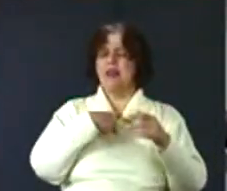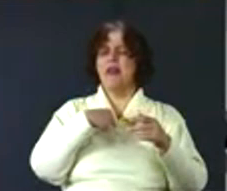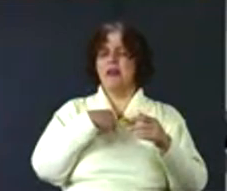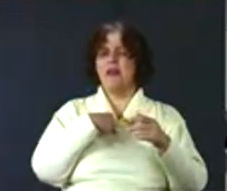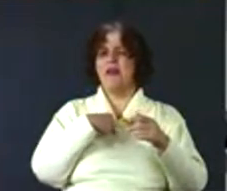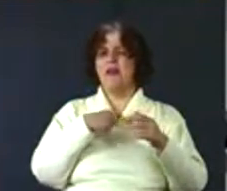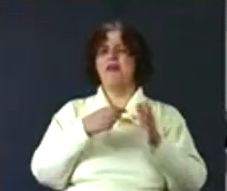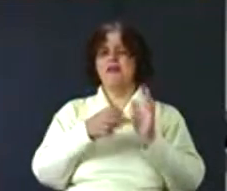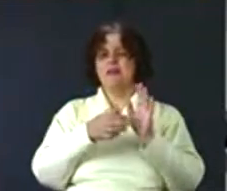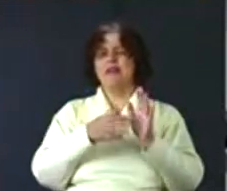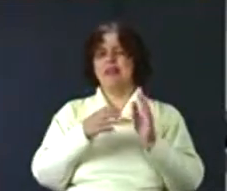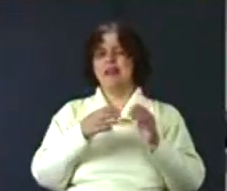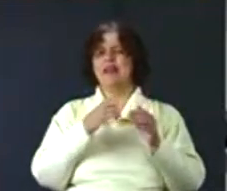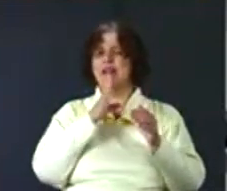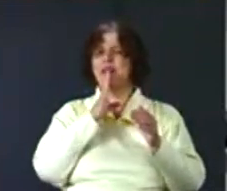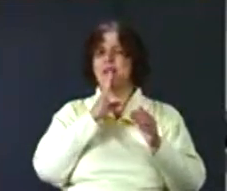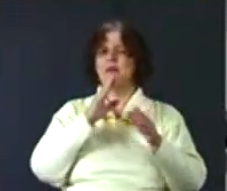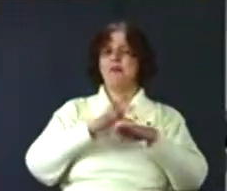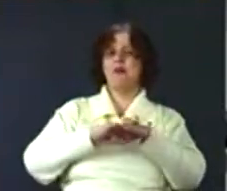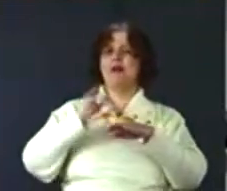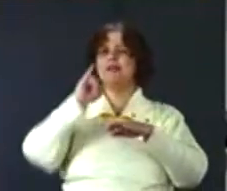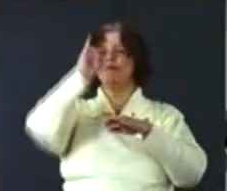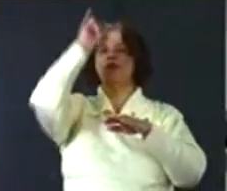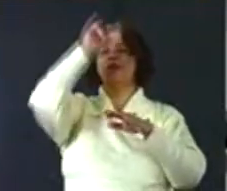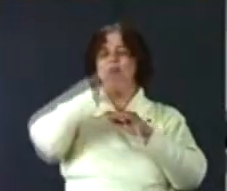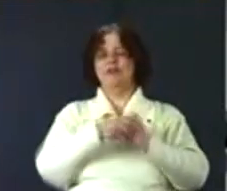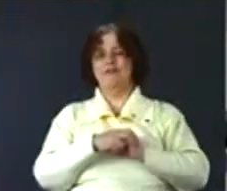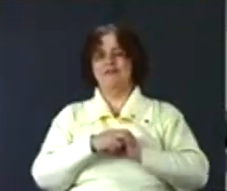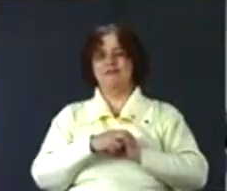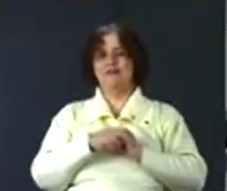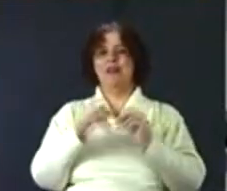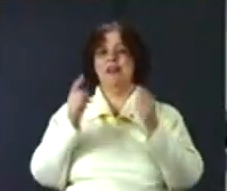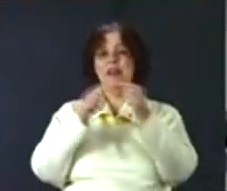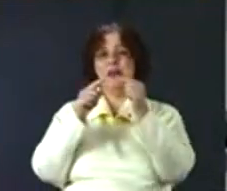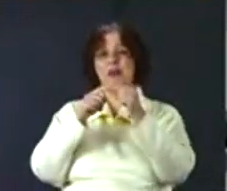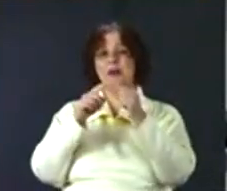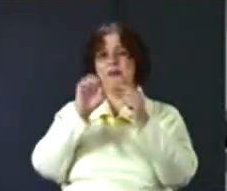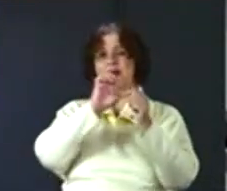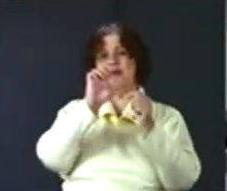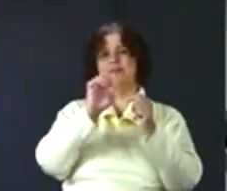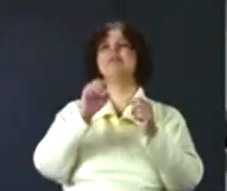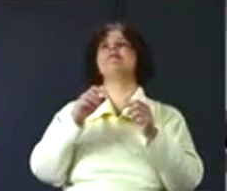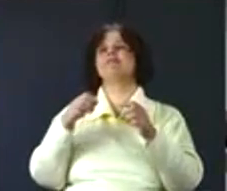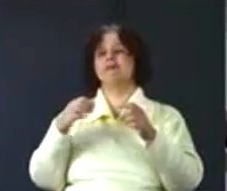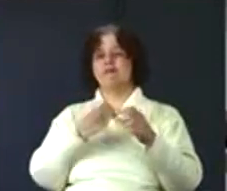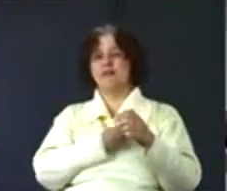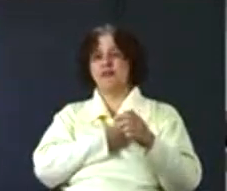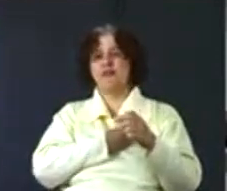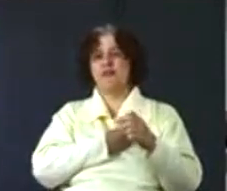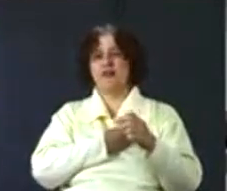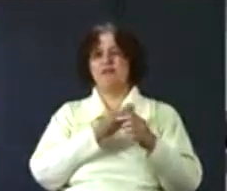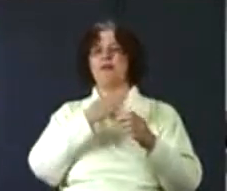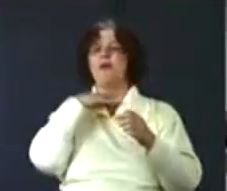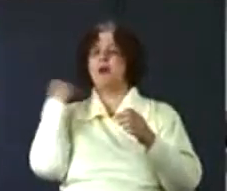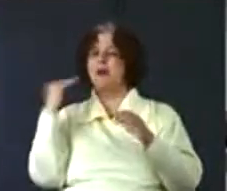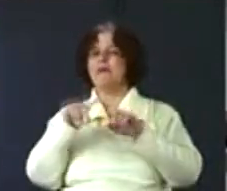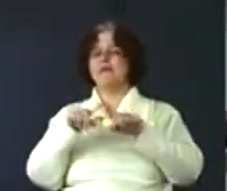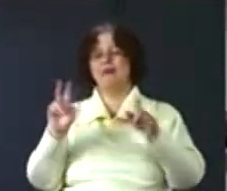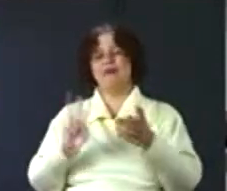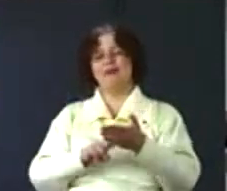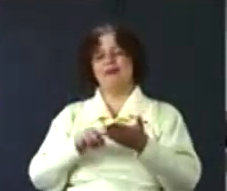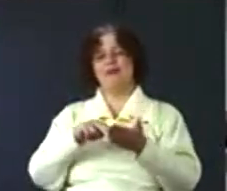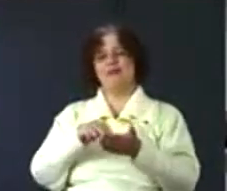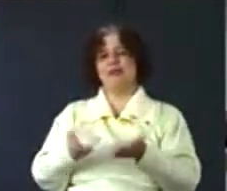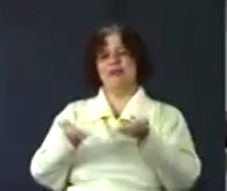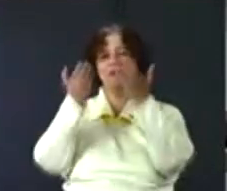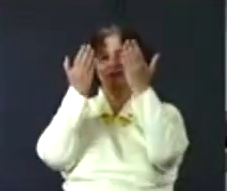experiência que eles haviam sofrido. Esmirna foi conhecido também no Império Romano, talvez como a cidade mais leal ao